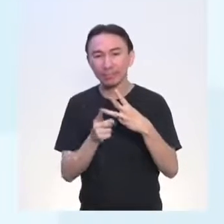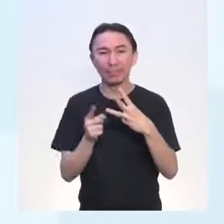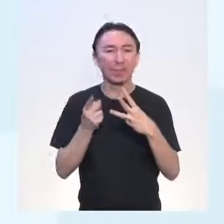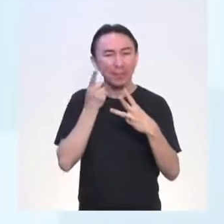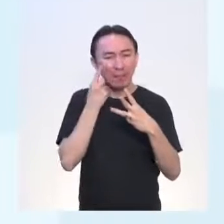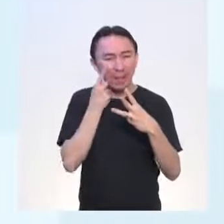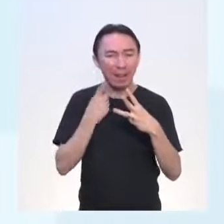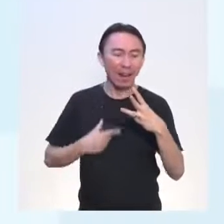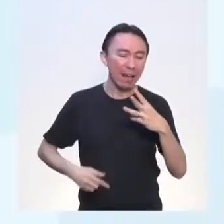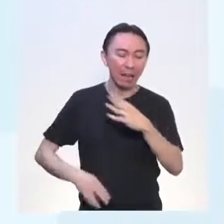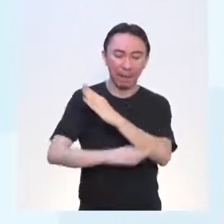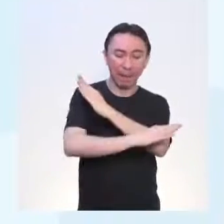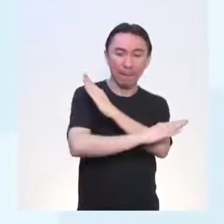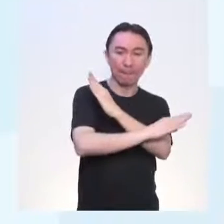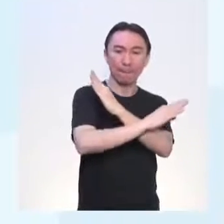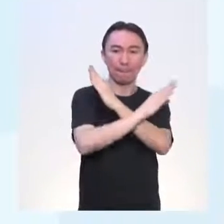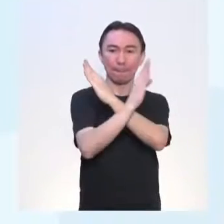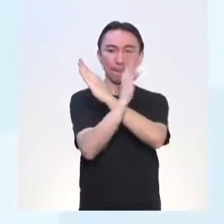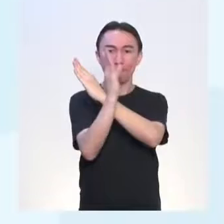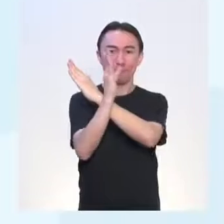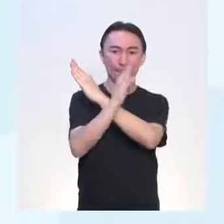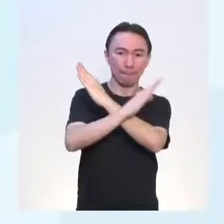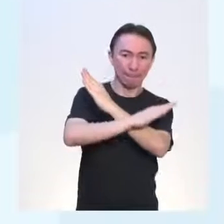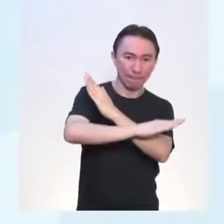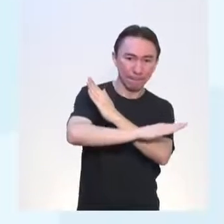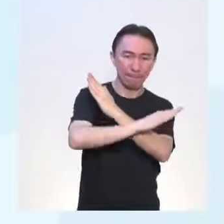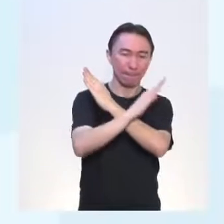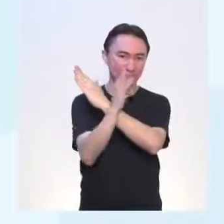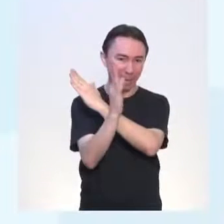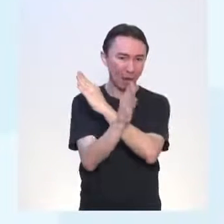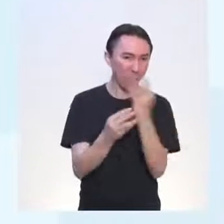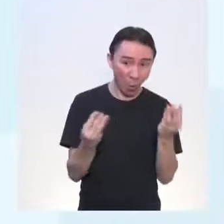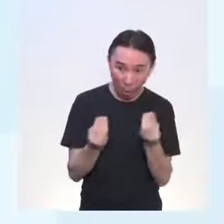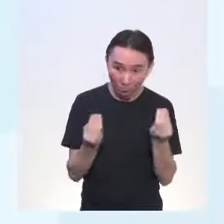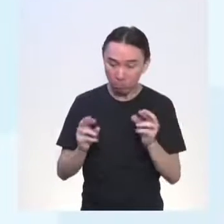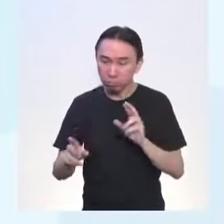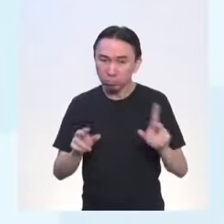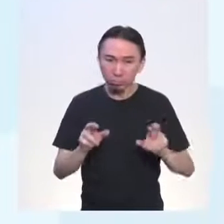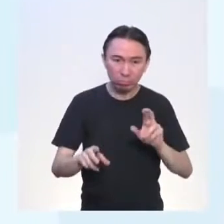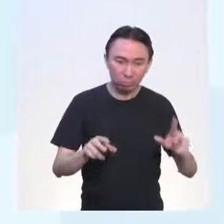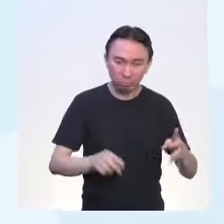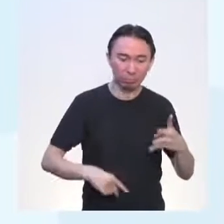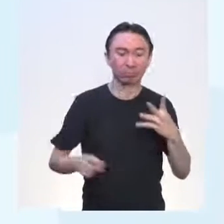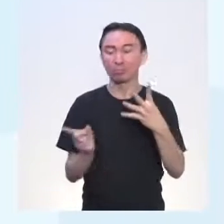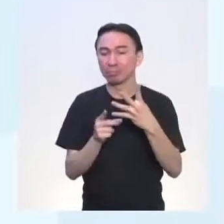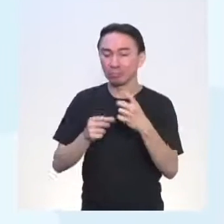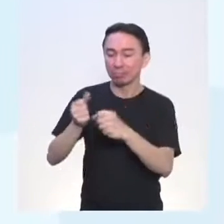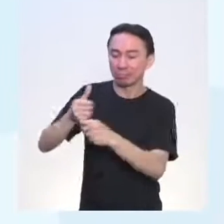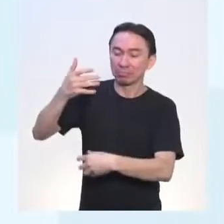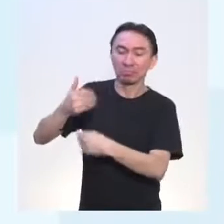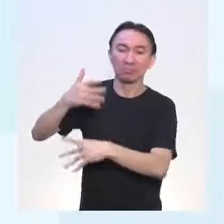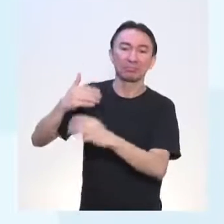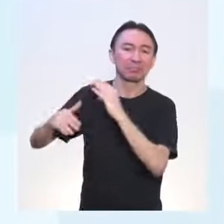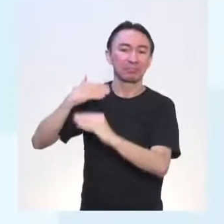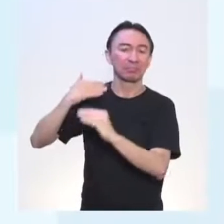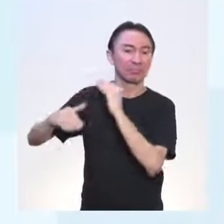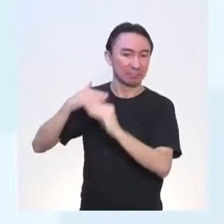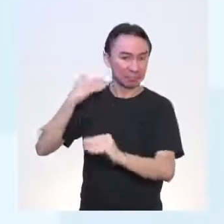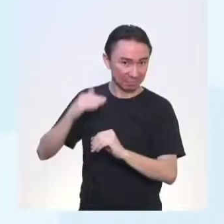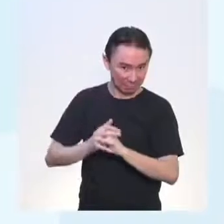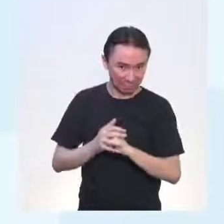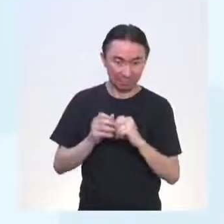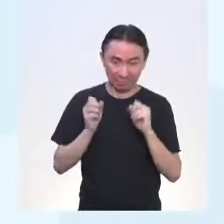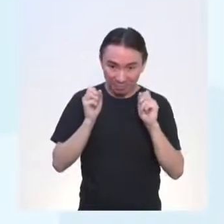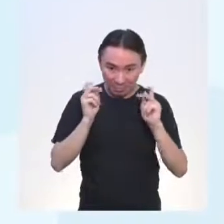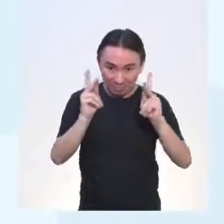de alavanca de acordo com algumas regras que nós temos para tal e interagir no chat com o professor Ed Joel. E é